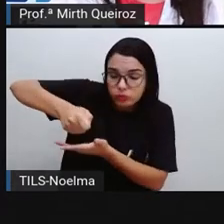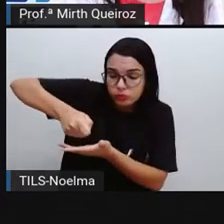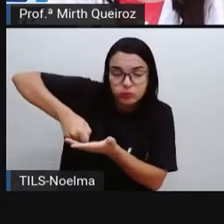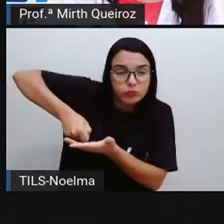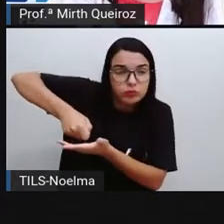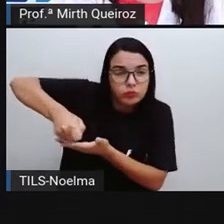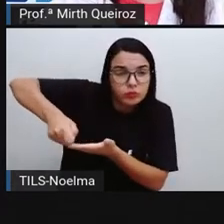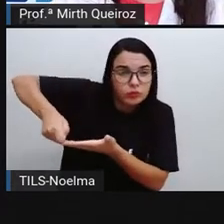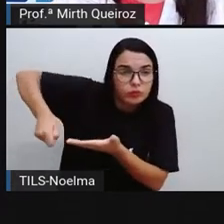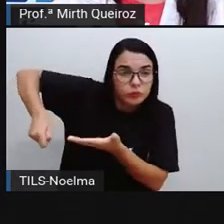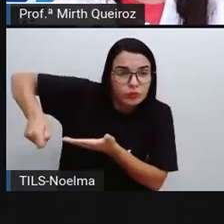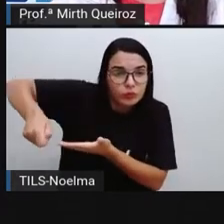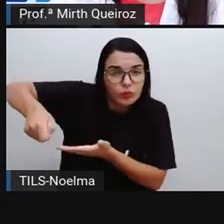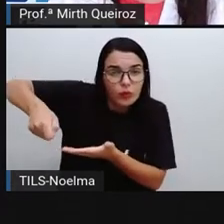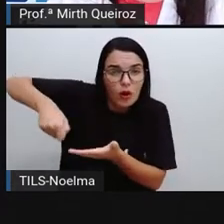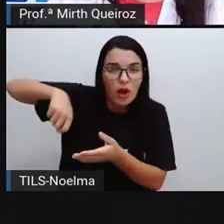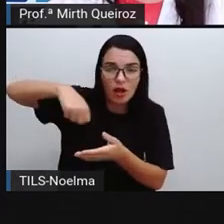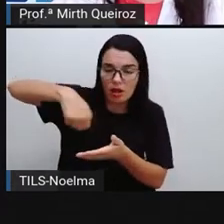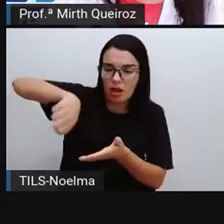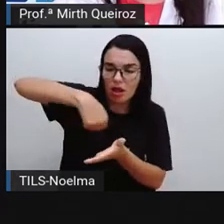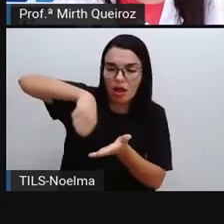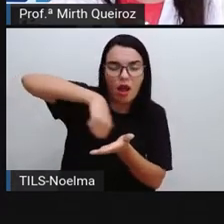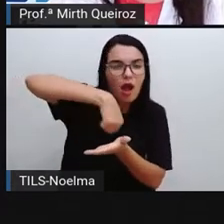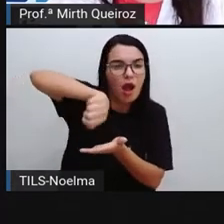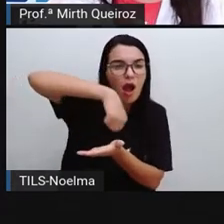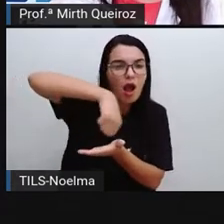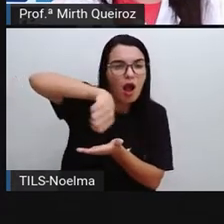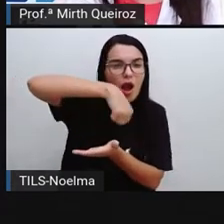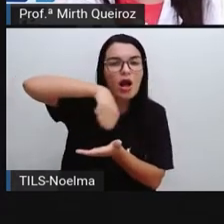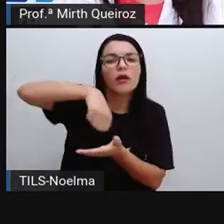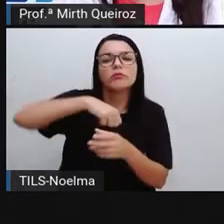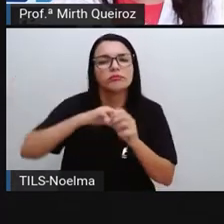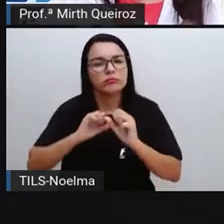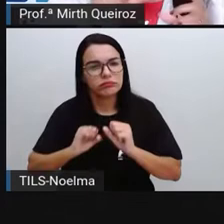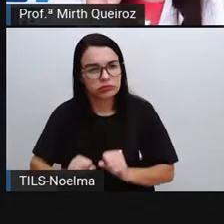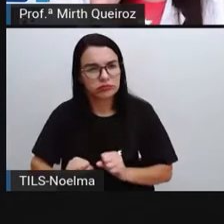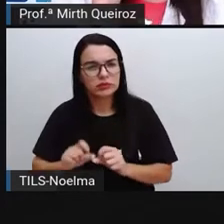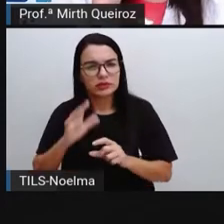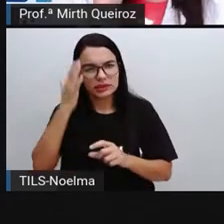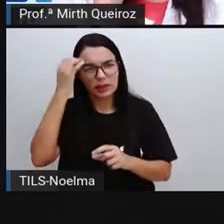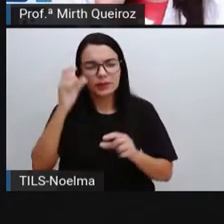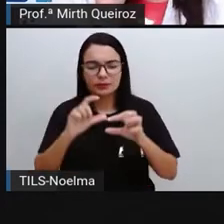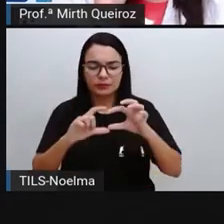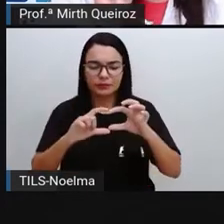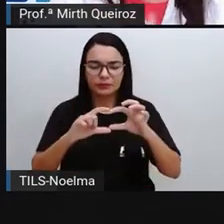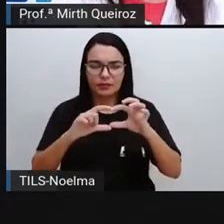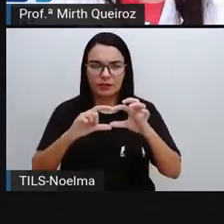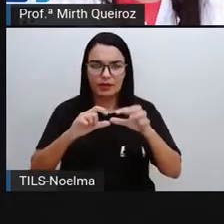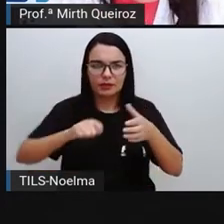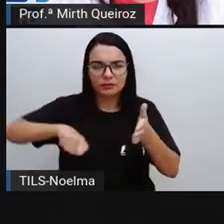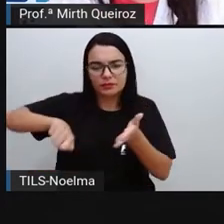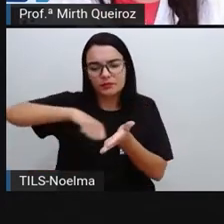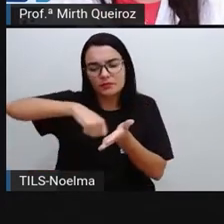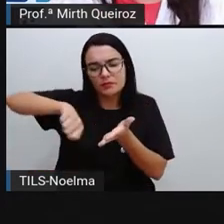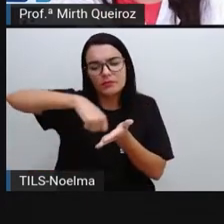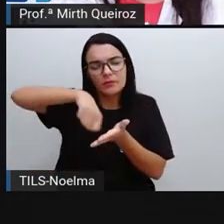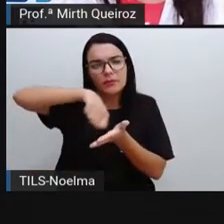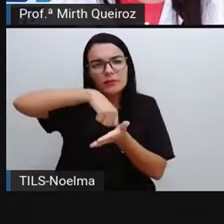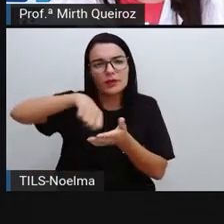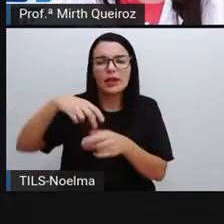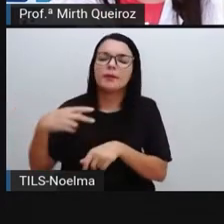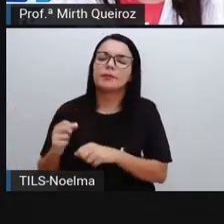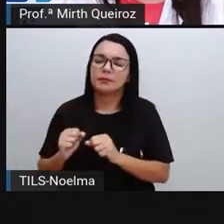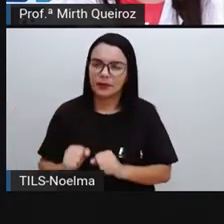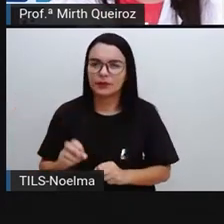né? Ou então vocês podem também utilizar um rolinho de espuma, aqueles rolinhos pequenininhos que é utilizado para pintura,